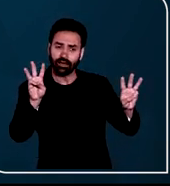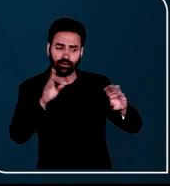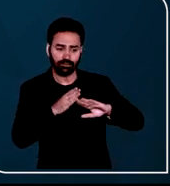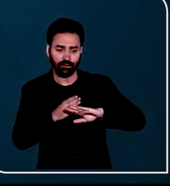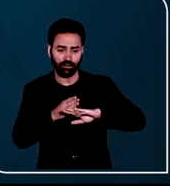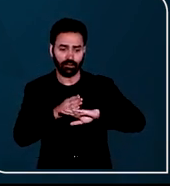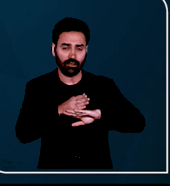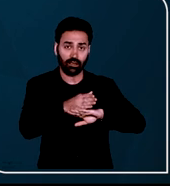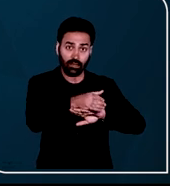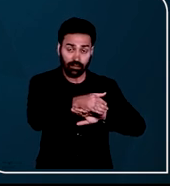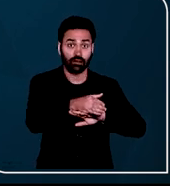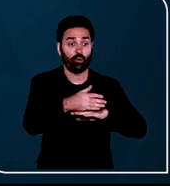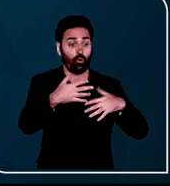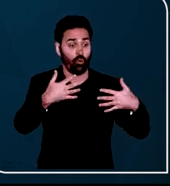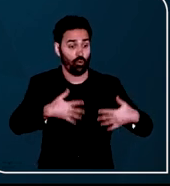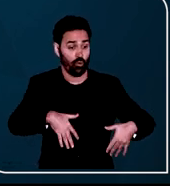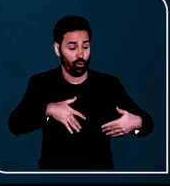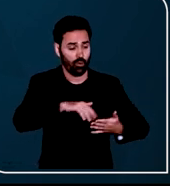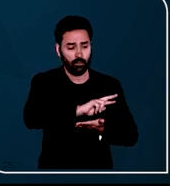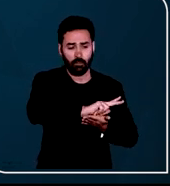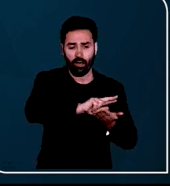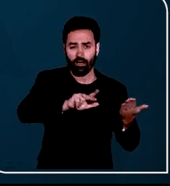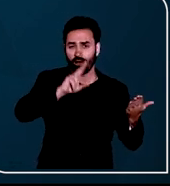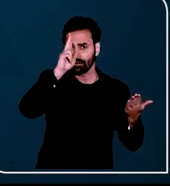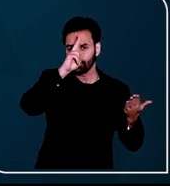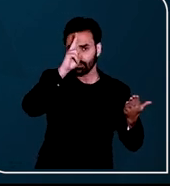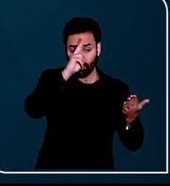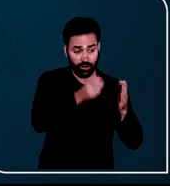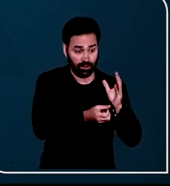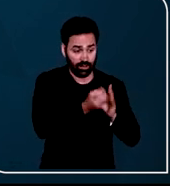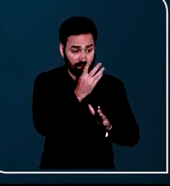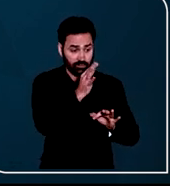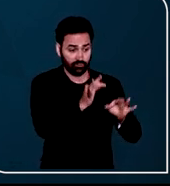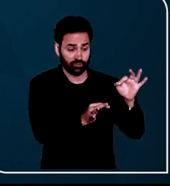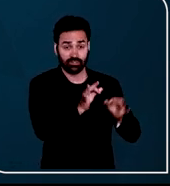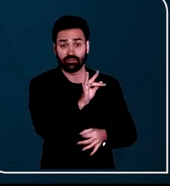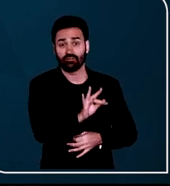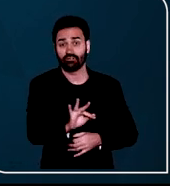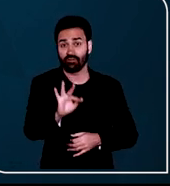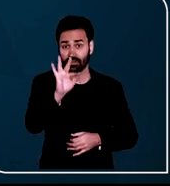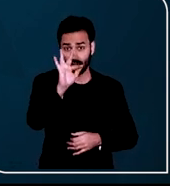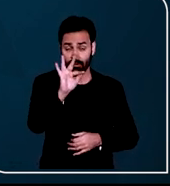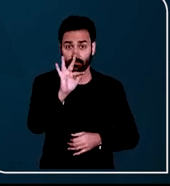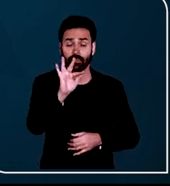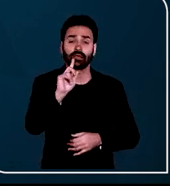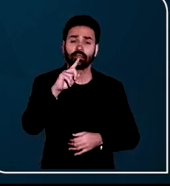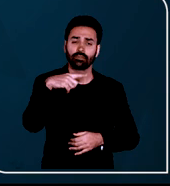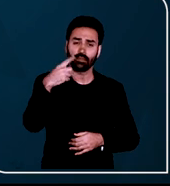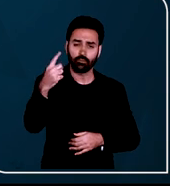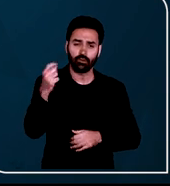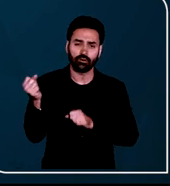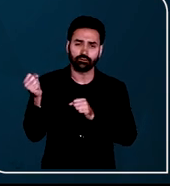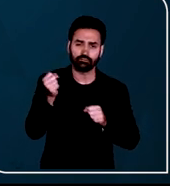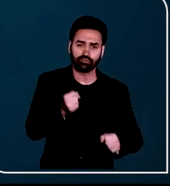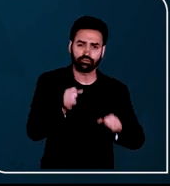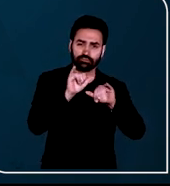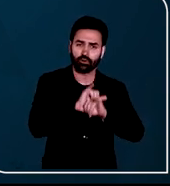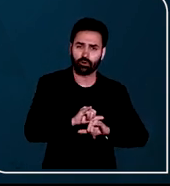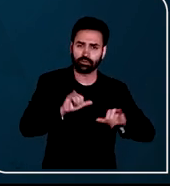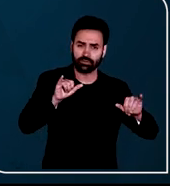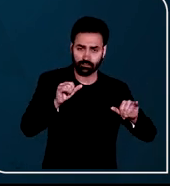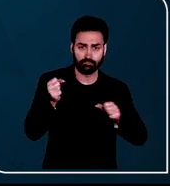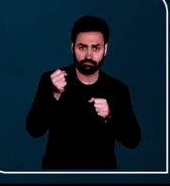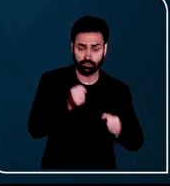uma verdadeira imersão histórica desde a criação da Justiça Federal, após a proclamação da República, até